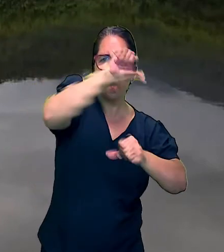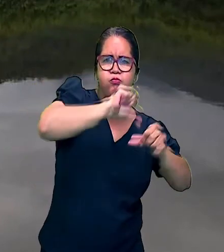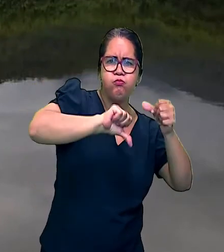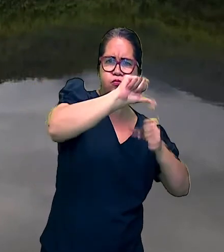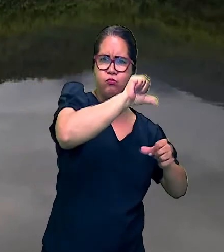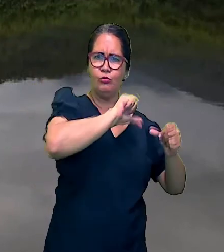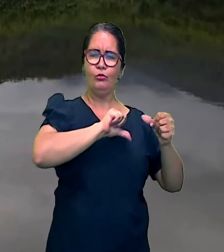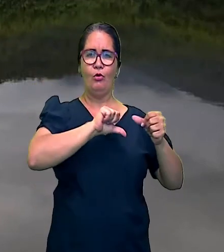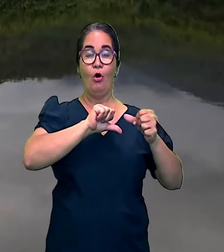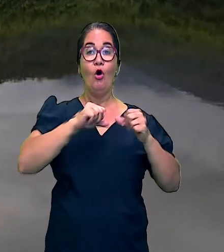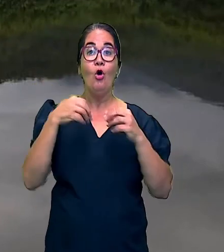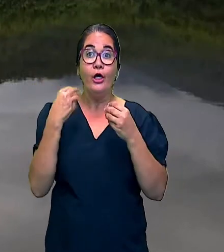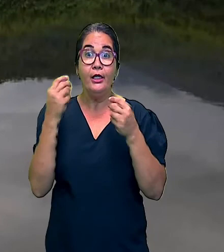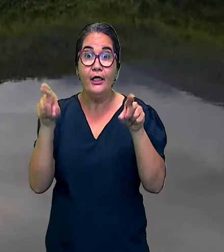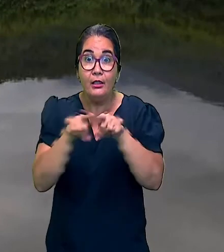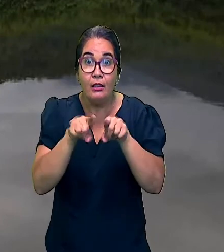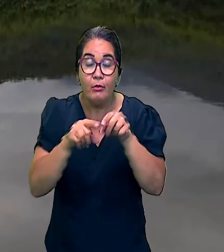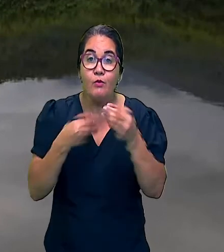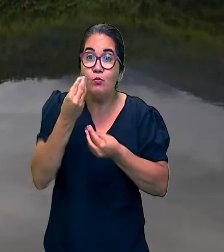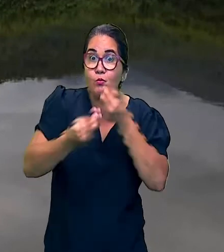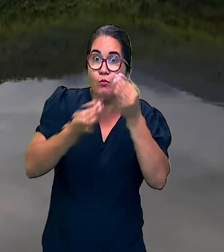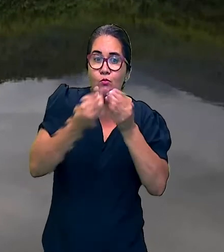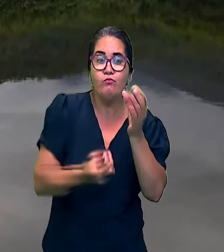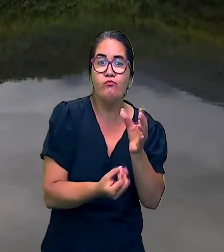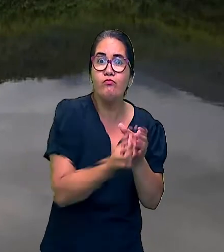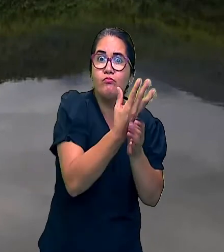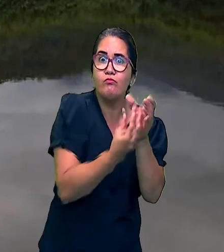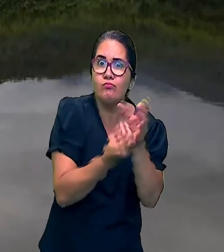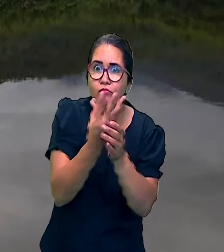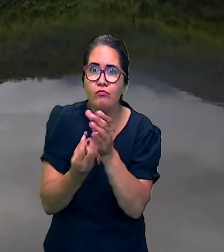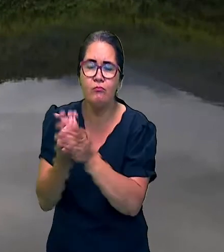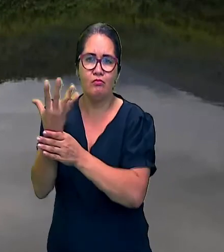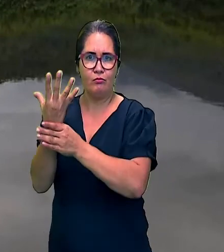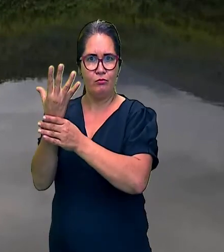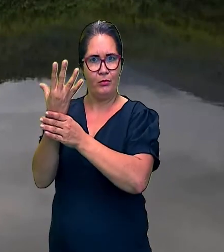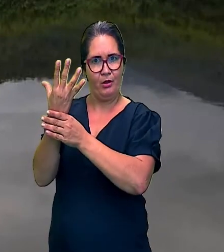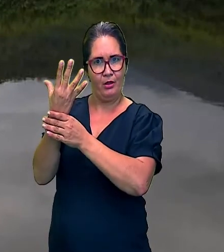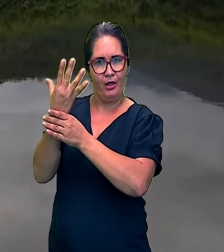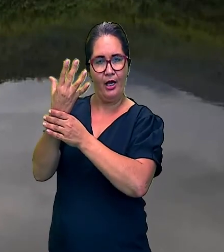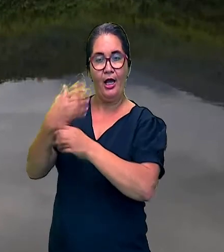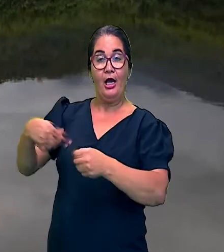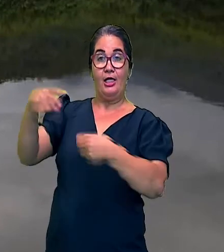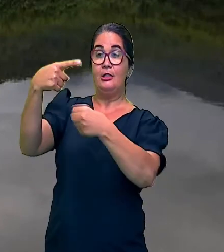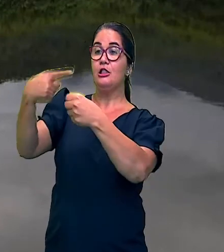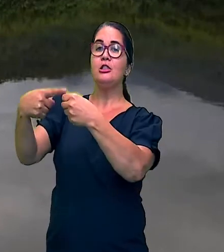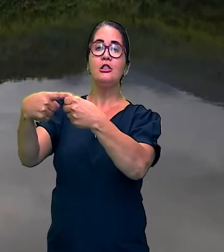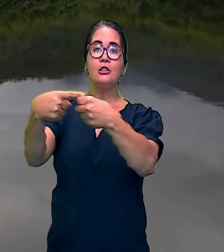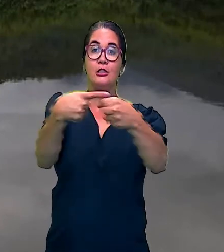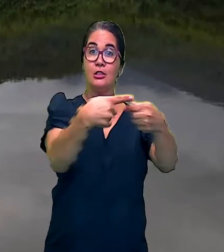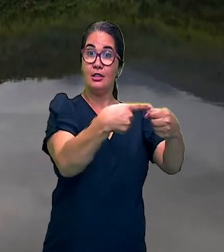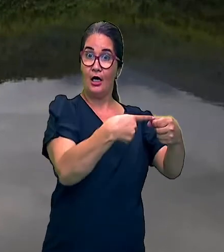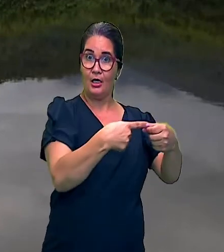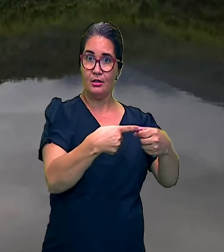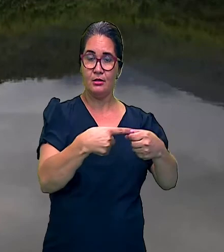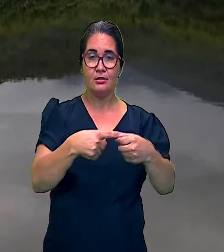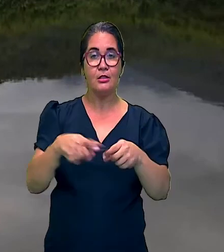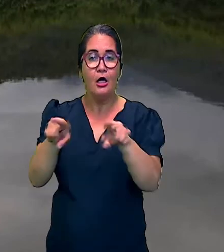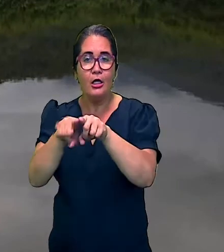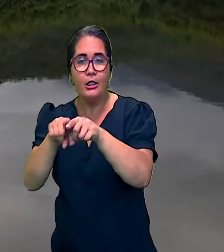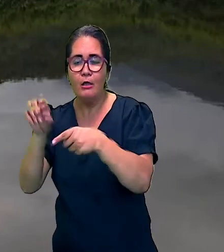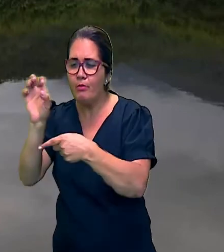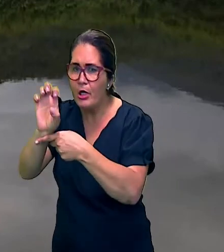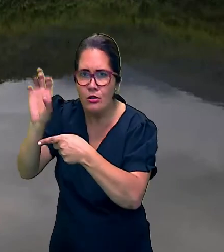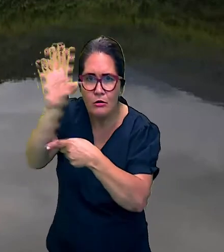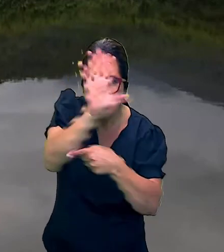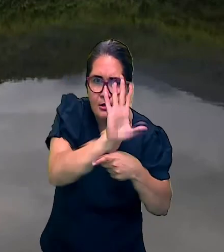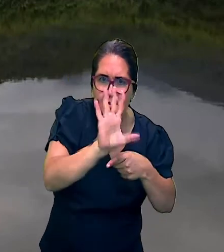Estado e da escrita. Essas modificações estão presentes no nosso dia a dia. Algo tão